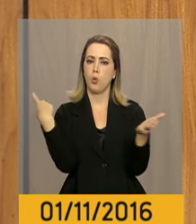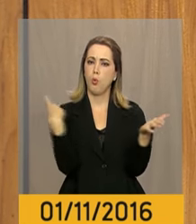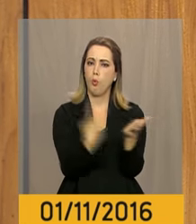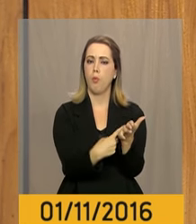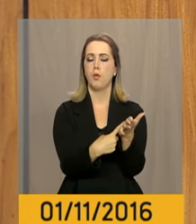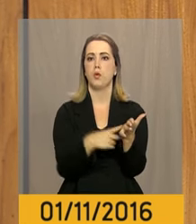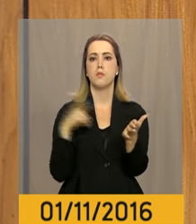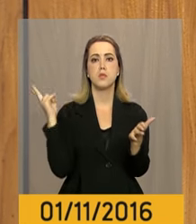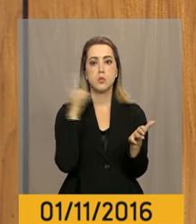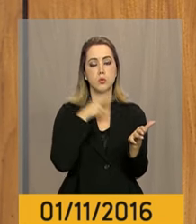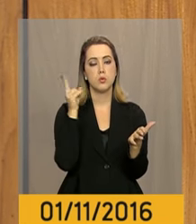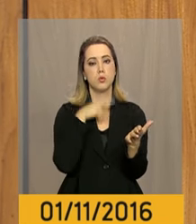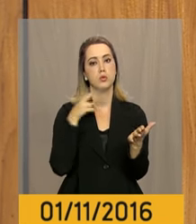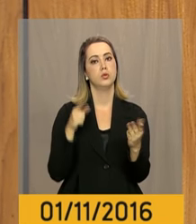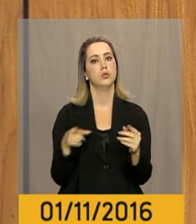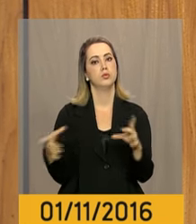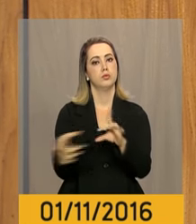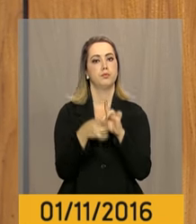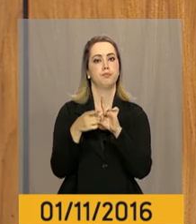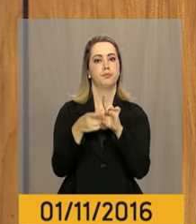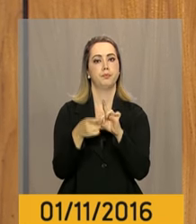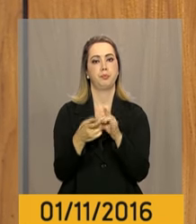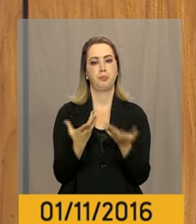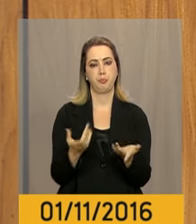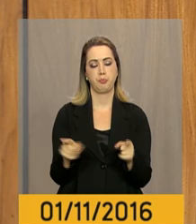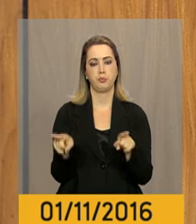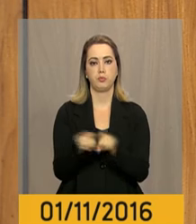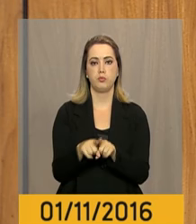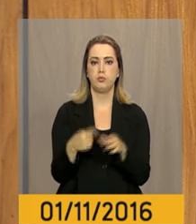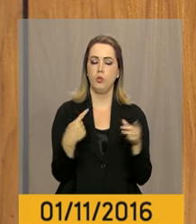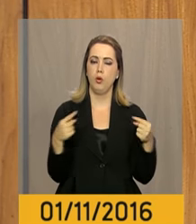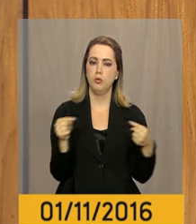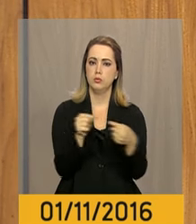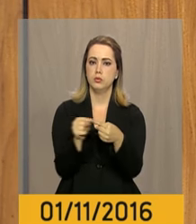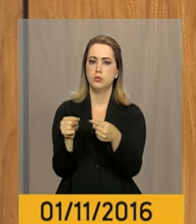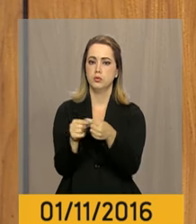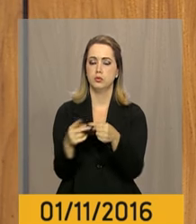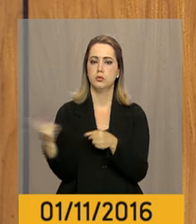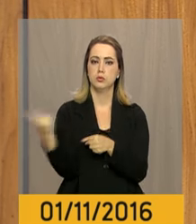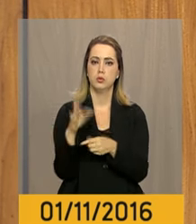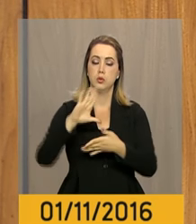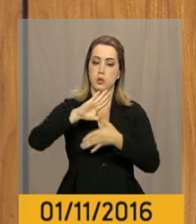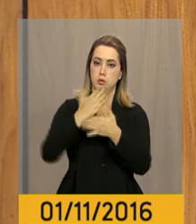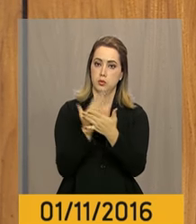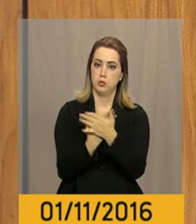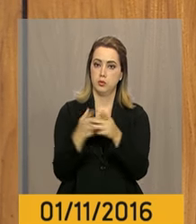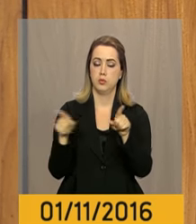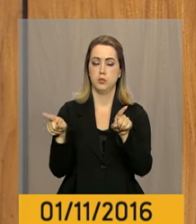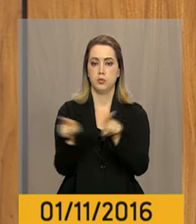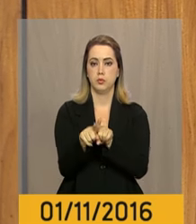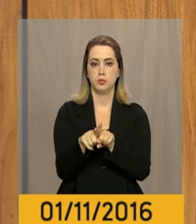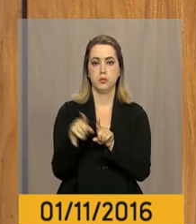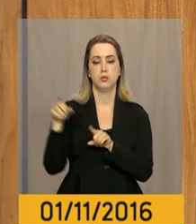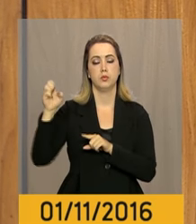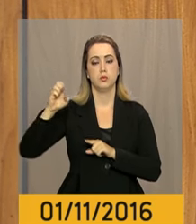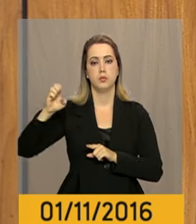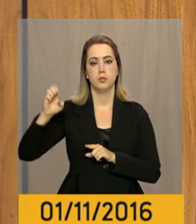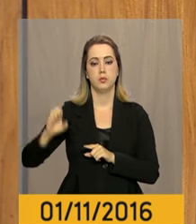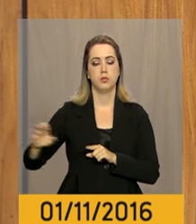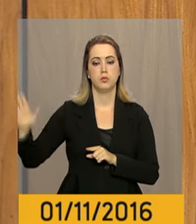rapidamente possível esta este acordo entre o Mercosul